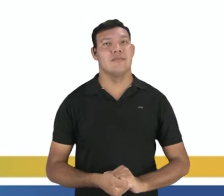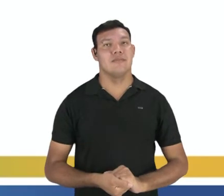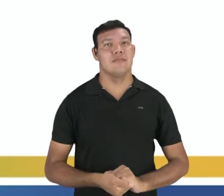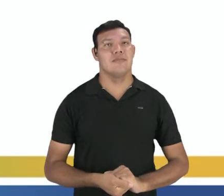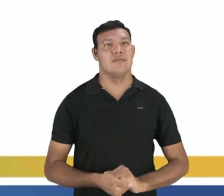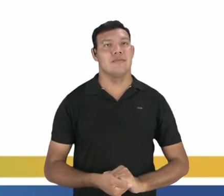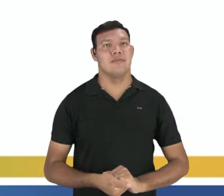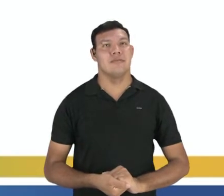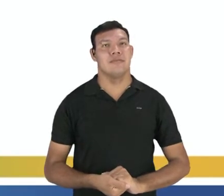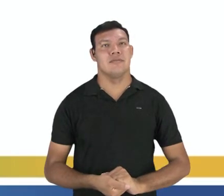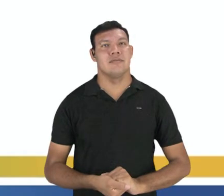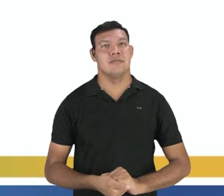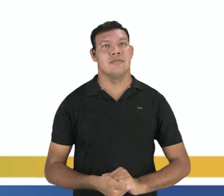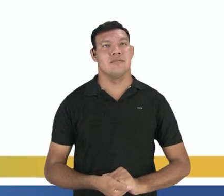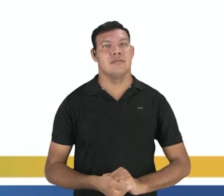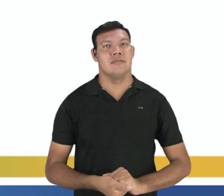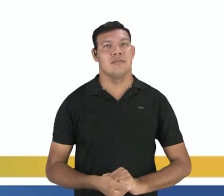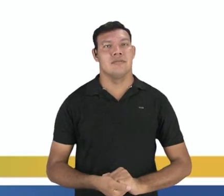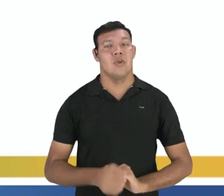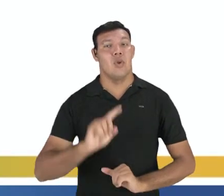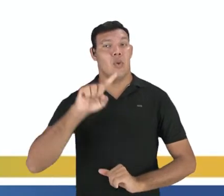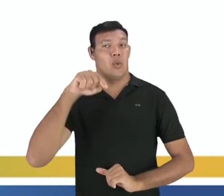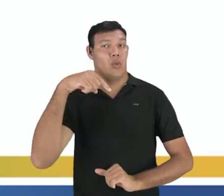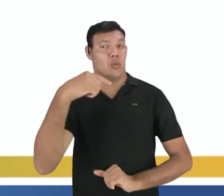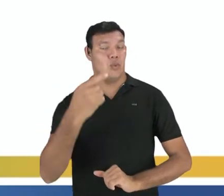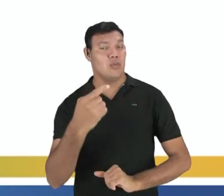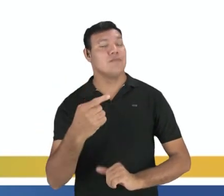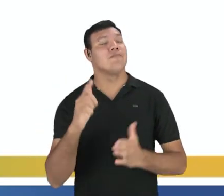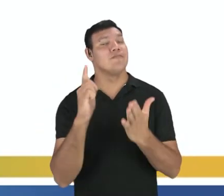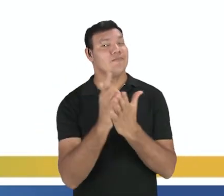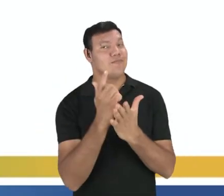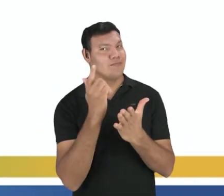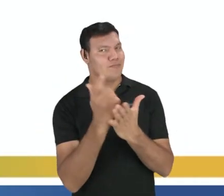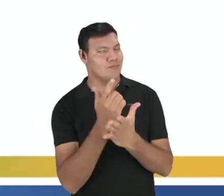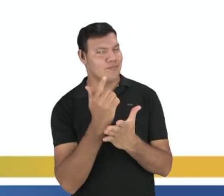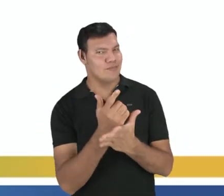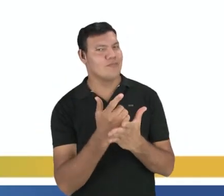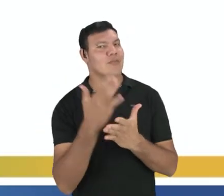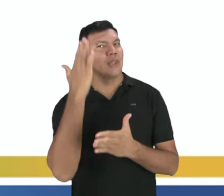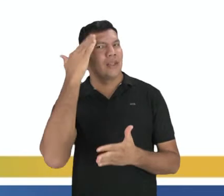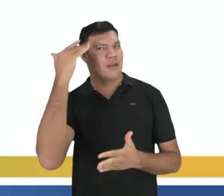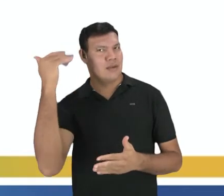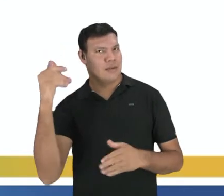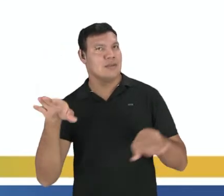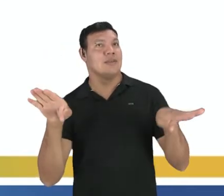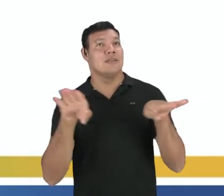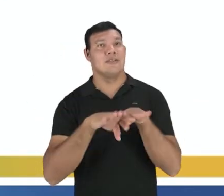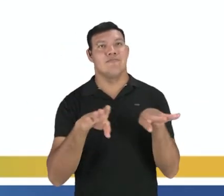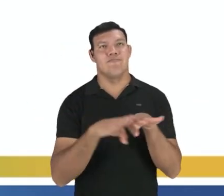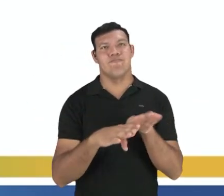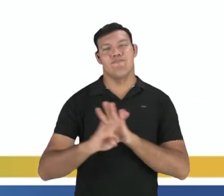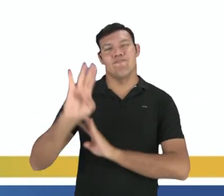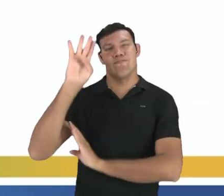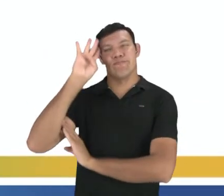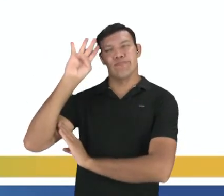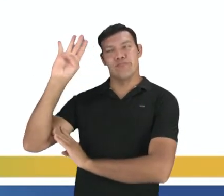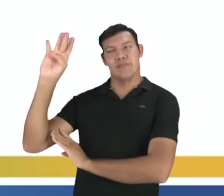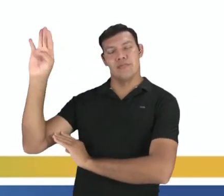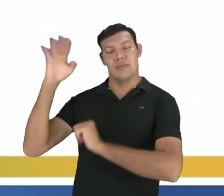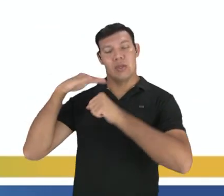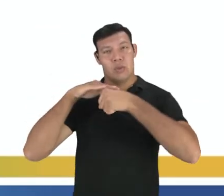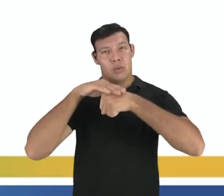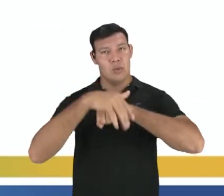Um outro clássico, uma outra obra chama-se Sonho de uma Noite de